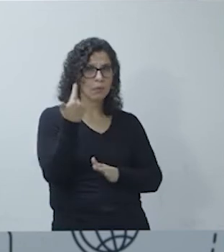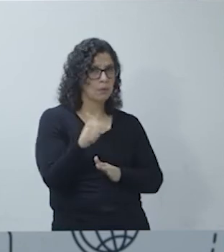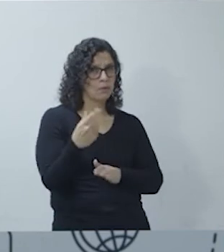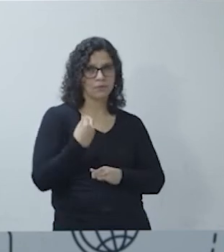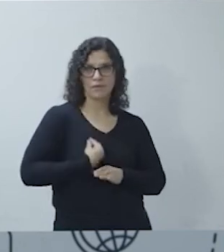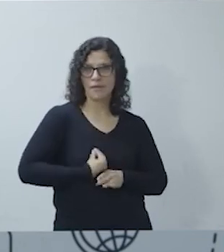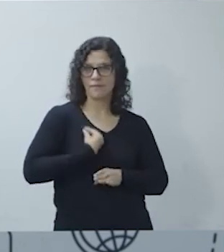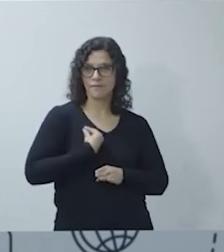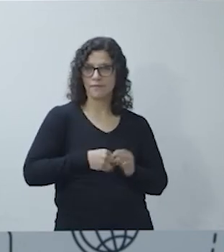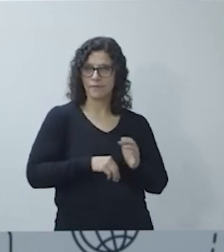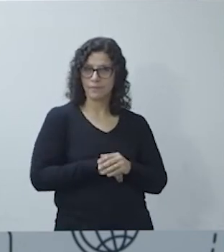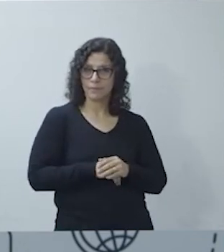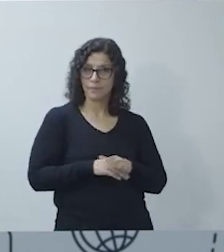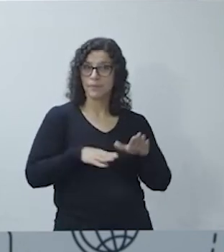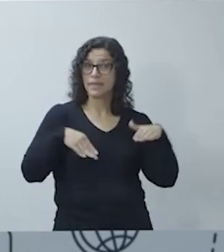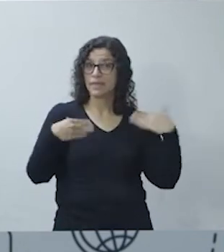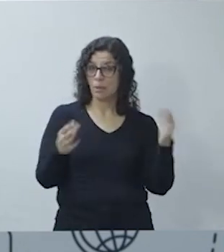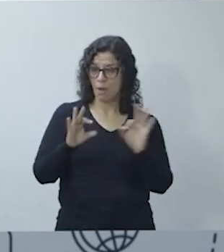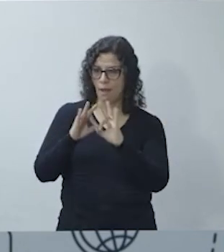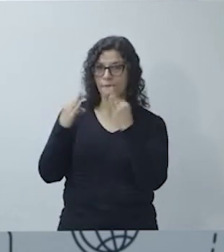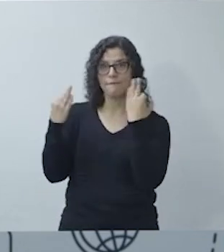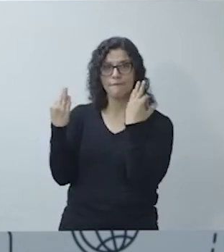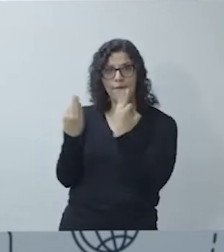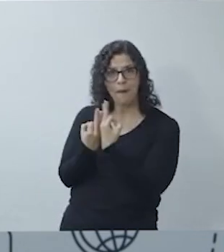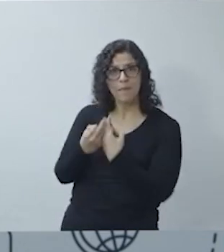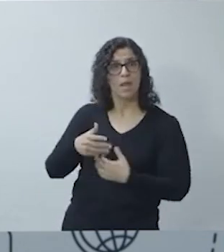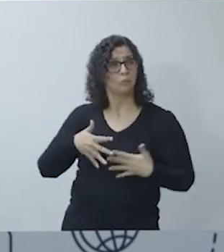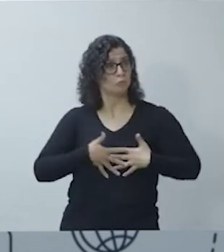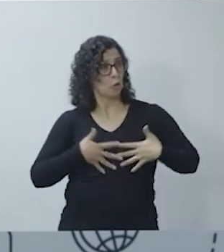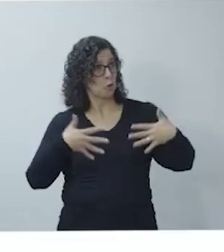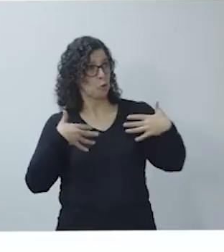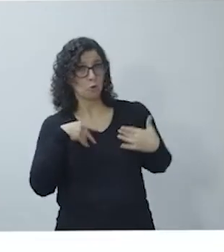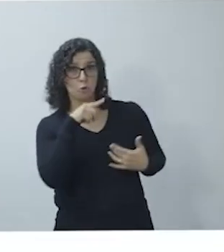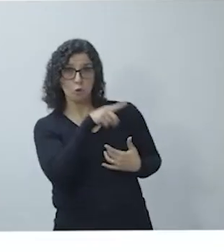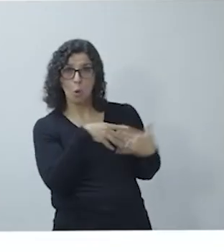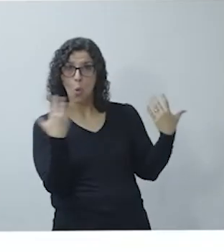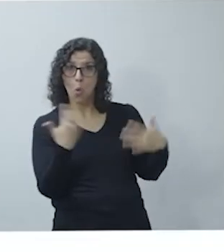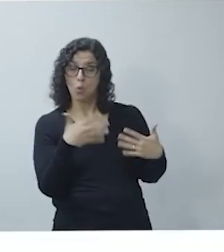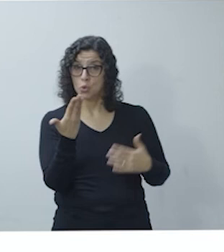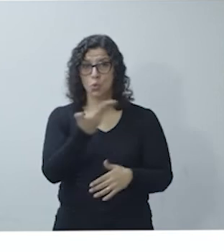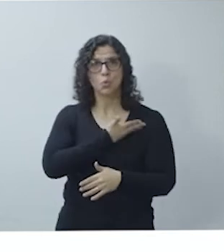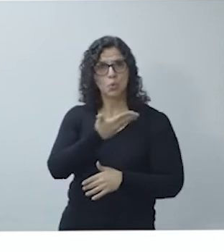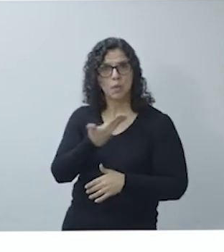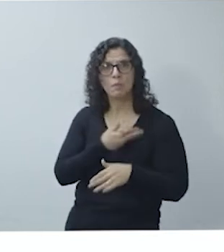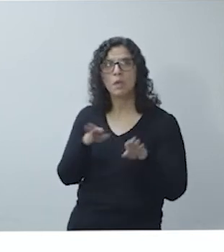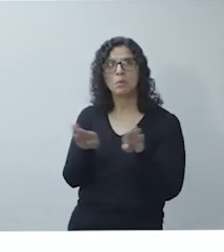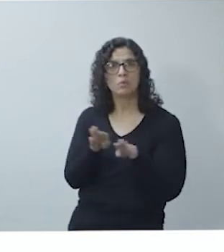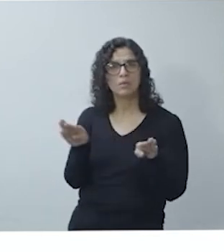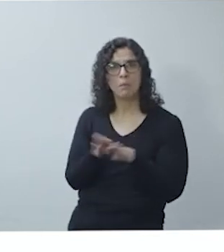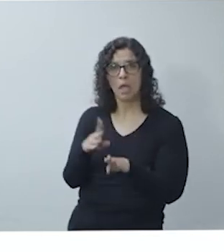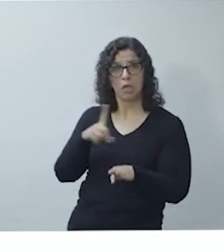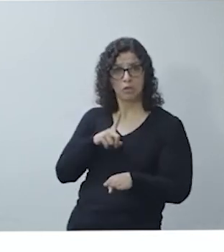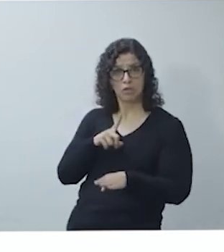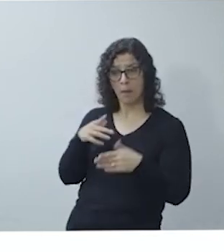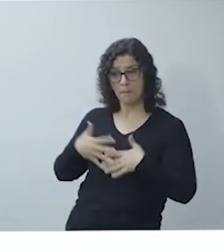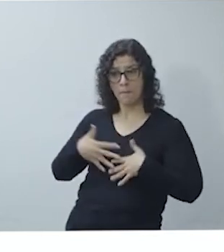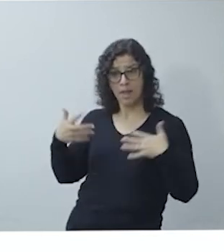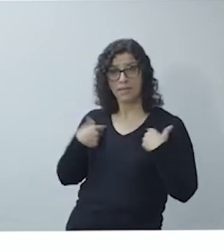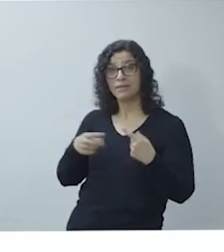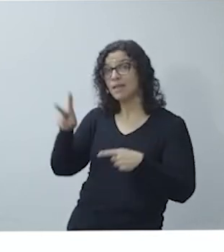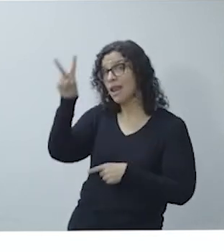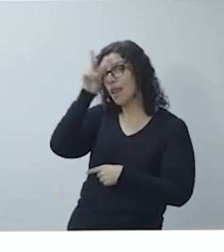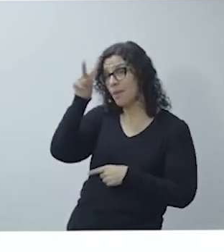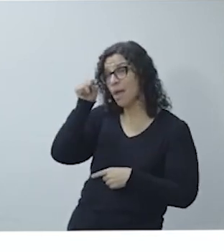era. Os parentes, porém, estimavam-no, e os companheiros tinham garbo em recordar o tempo